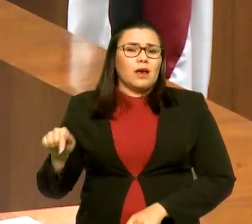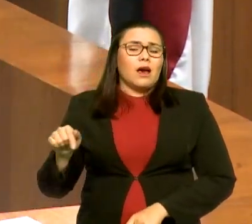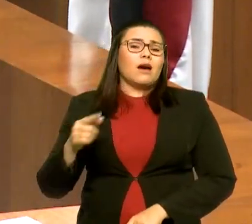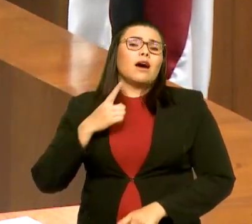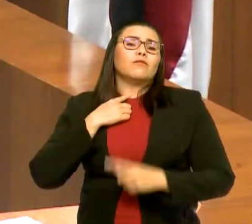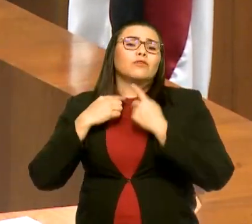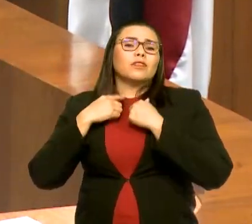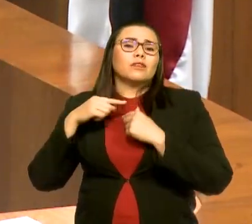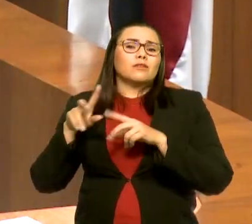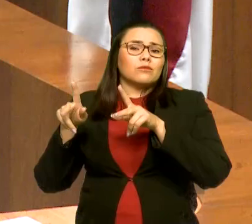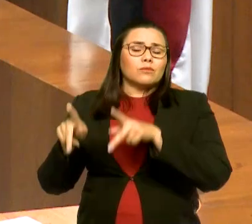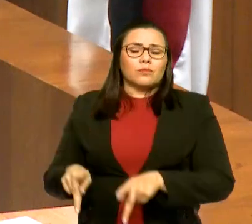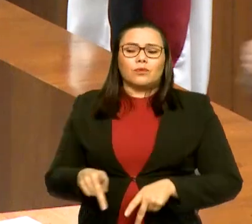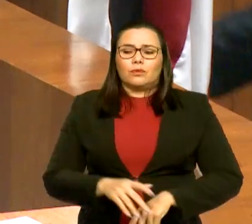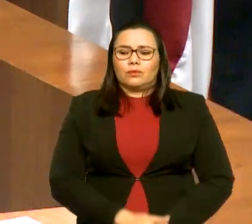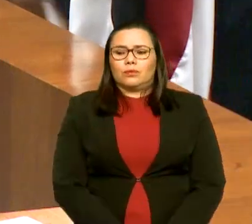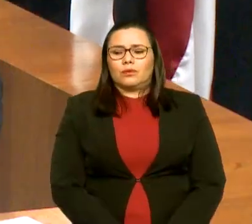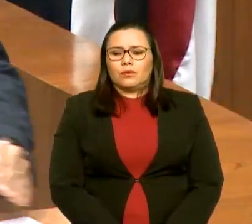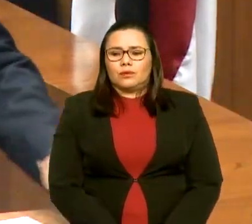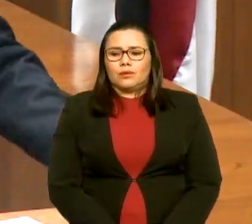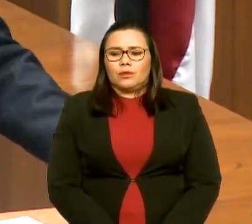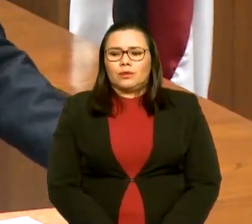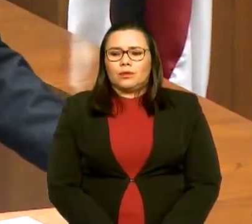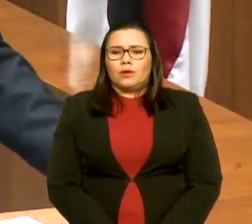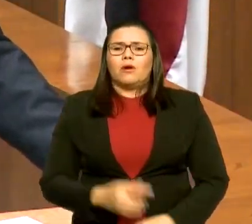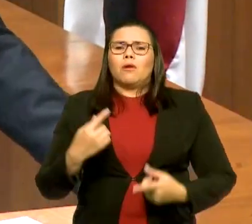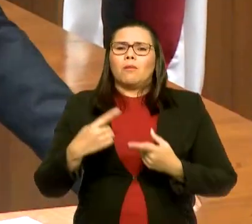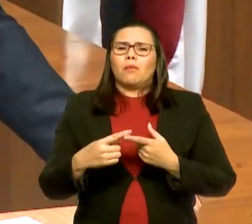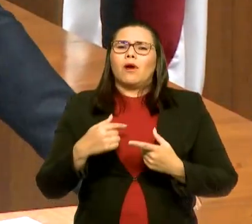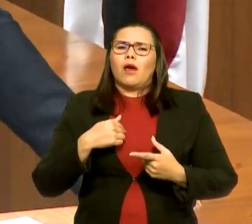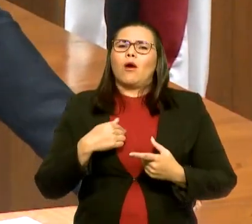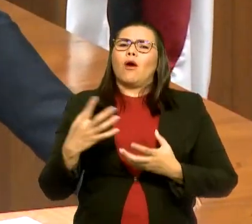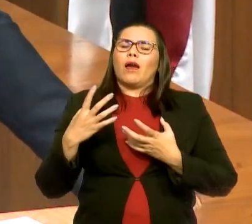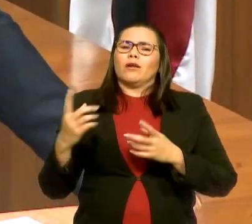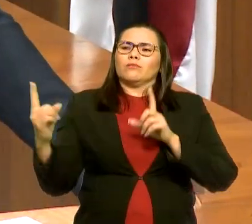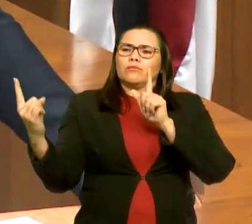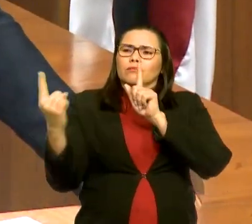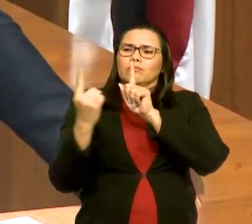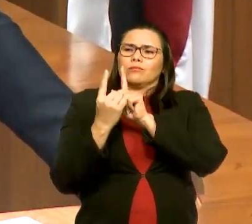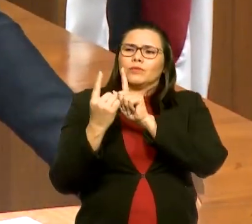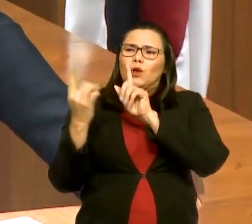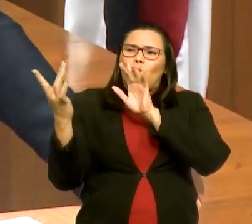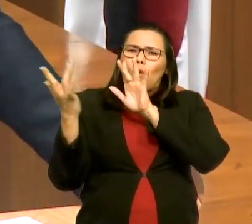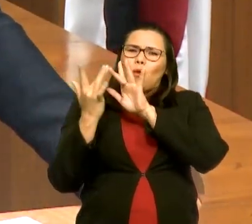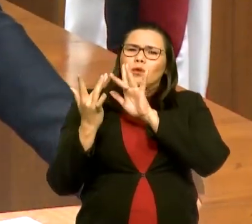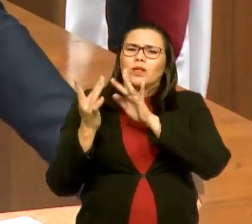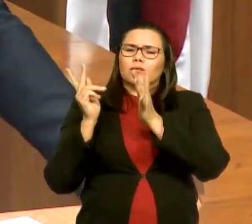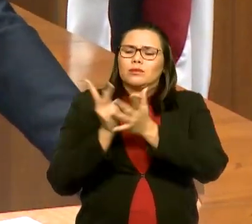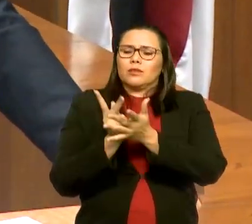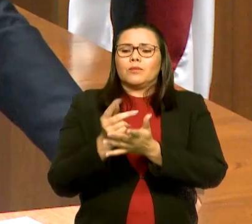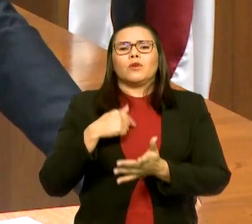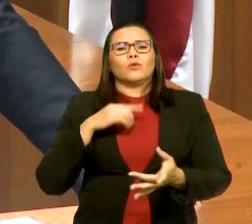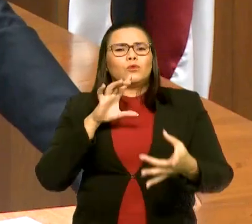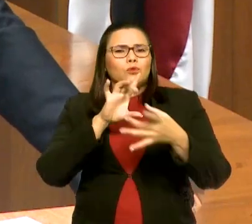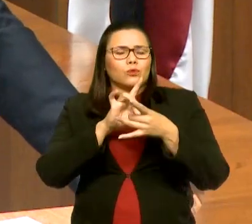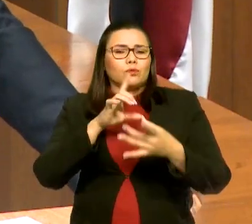deputado Osmar, quero, juntamente com o deputado Wellington, deputado Neto,